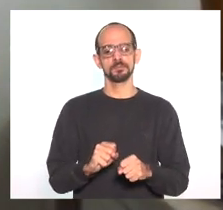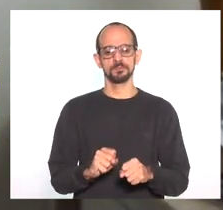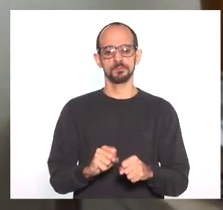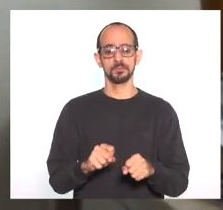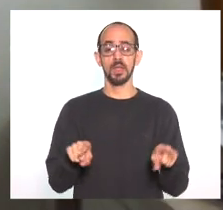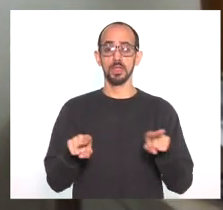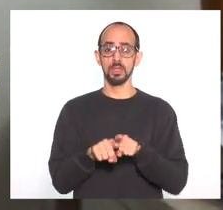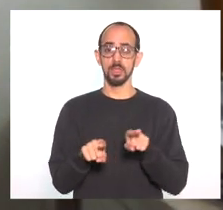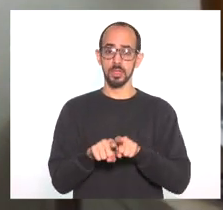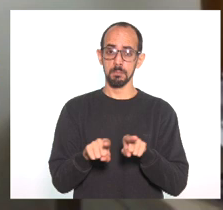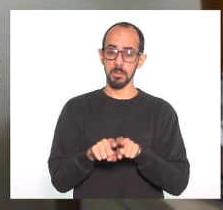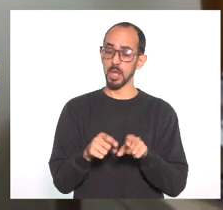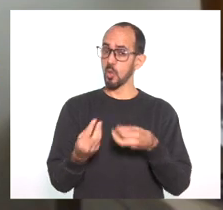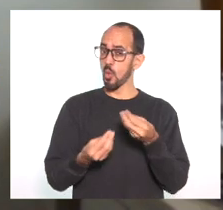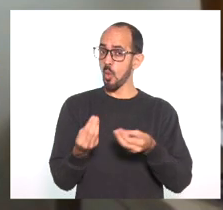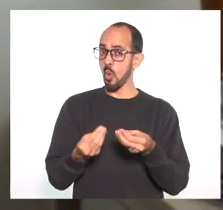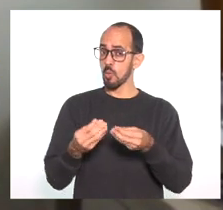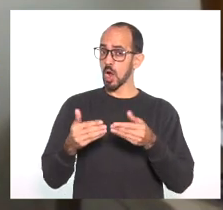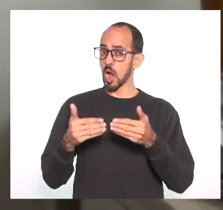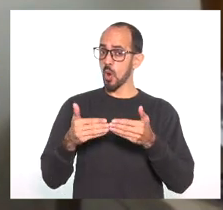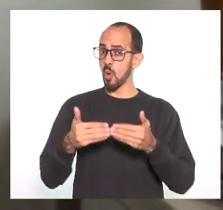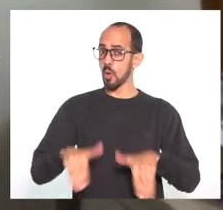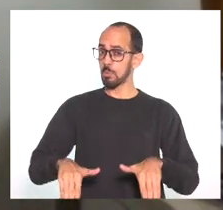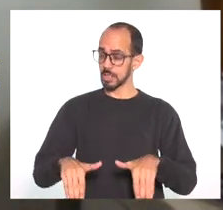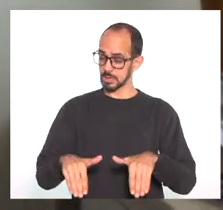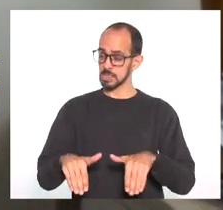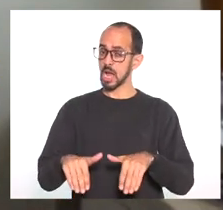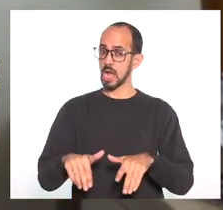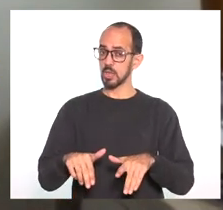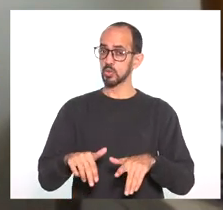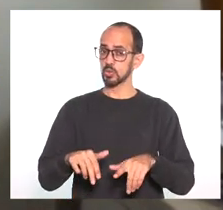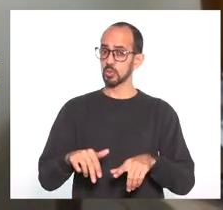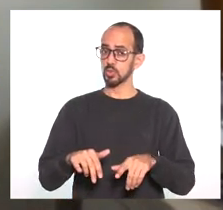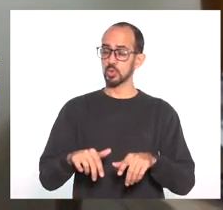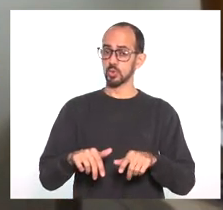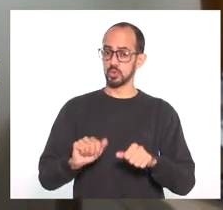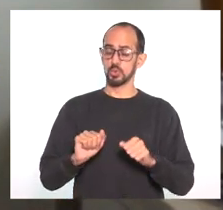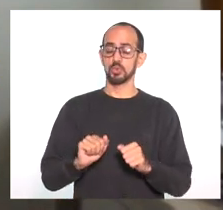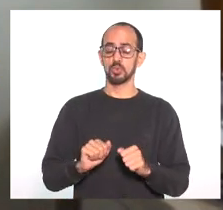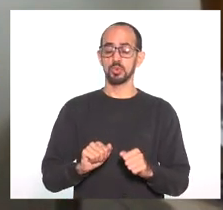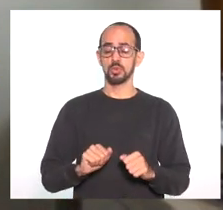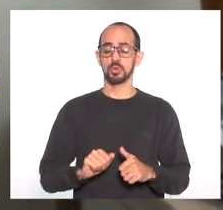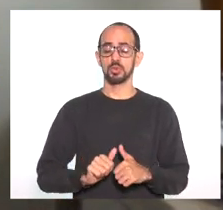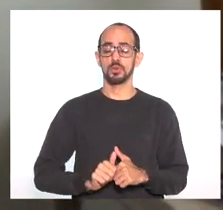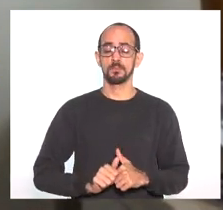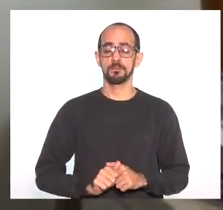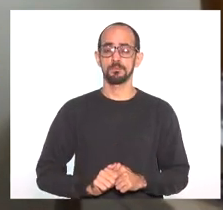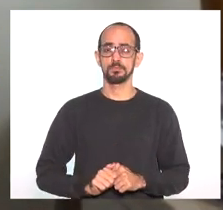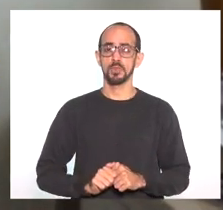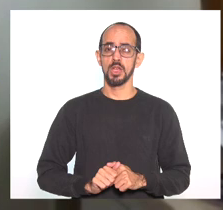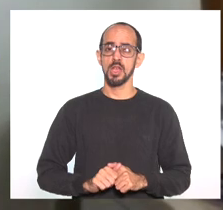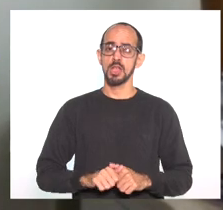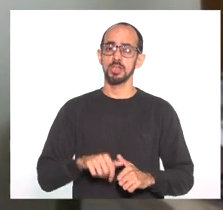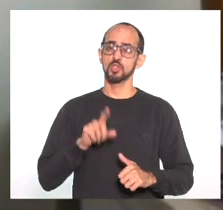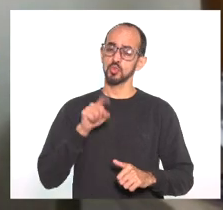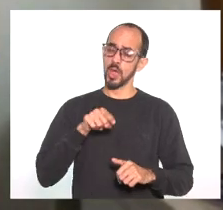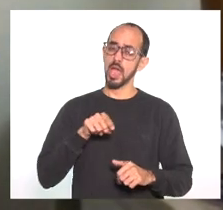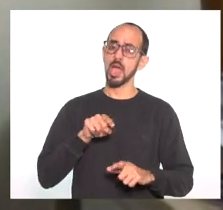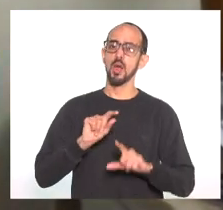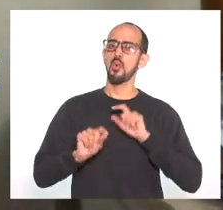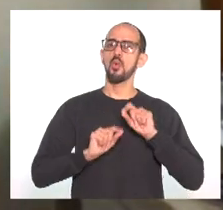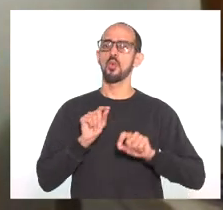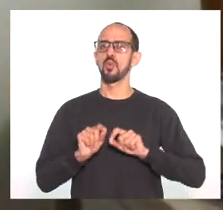o que é deduzido a partir da folha 8. E aí, esse ponto